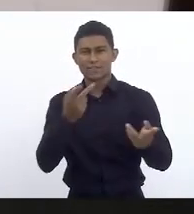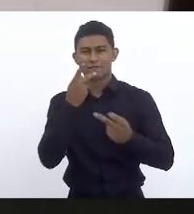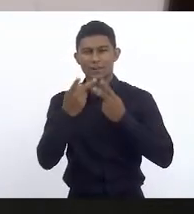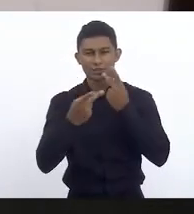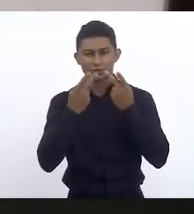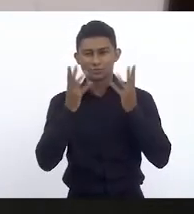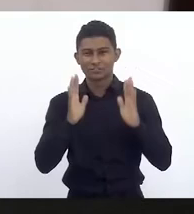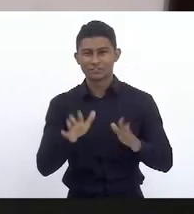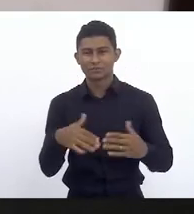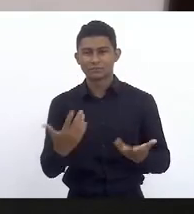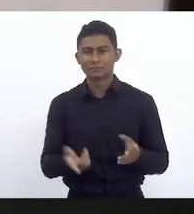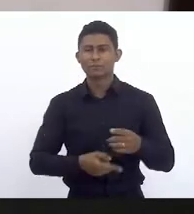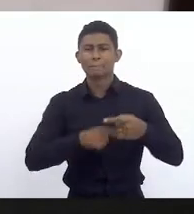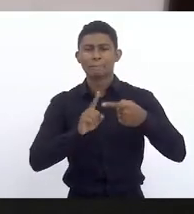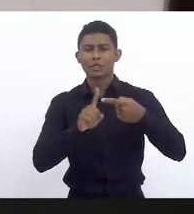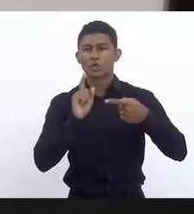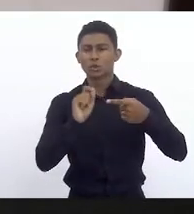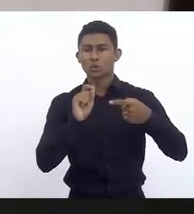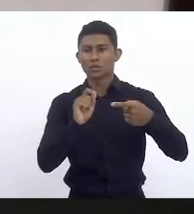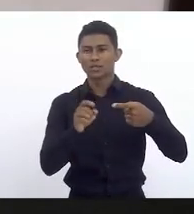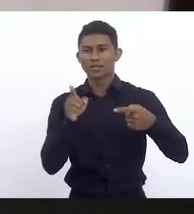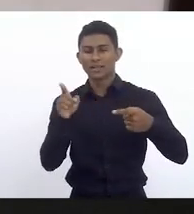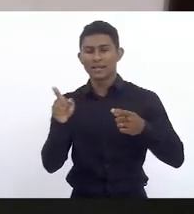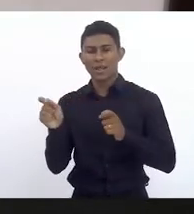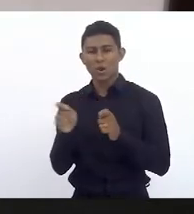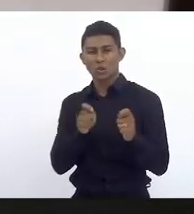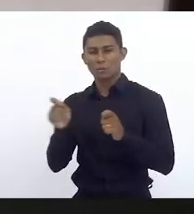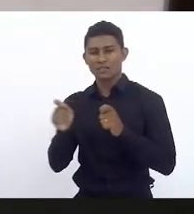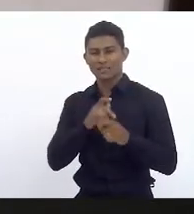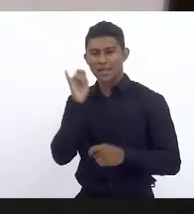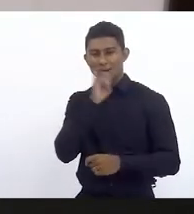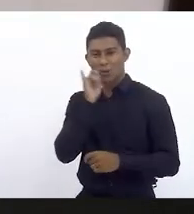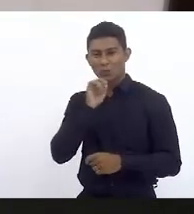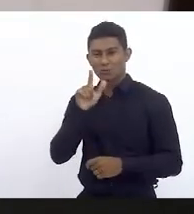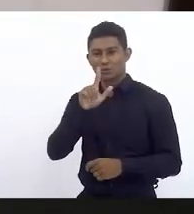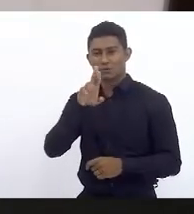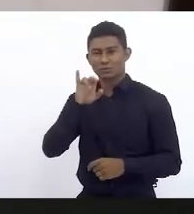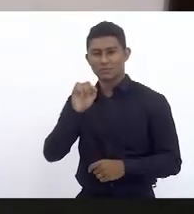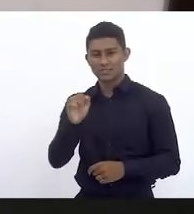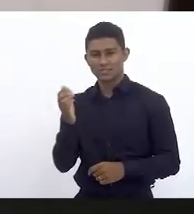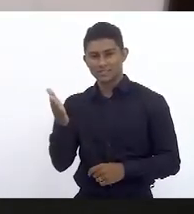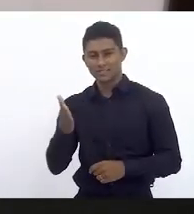o nosso economista tricolor, Luiz Martins.